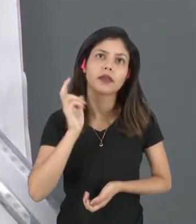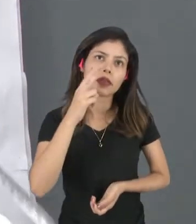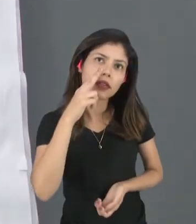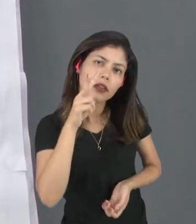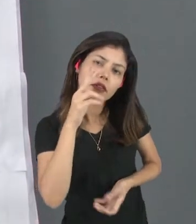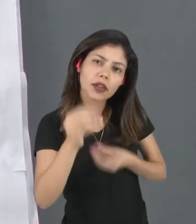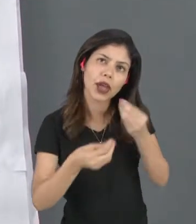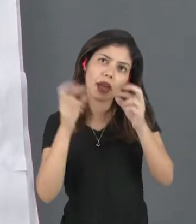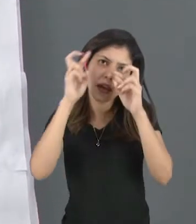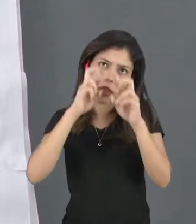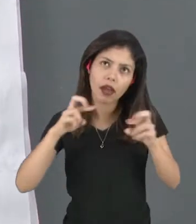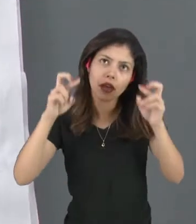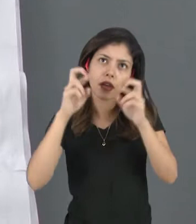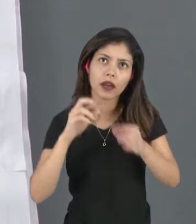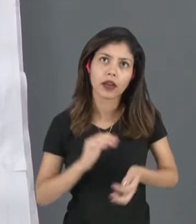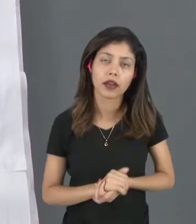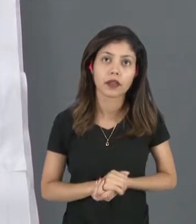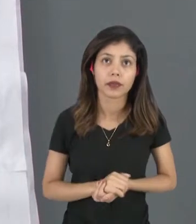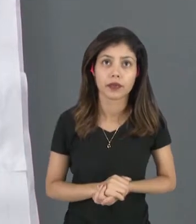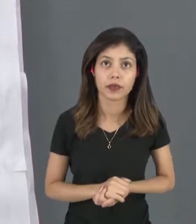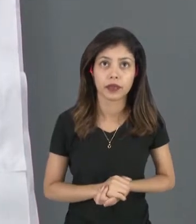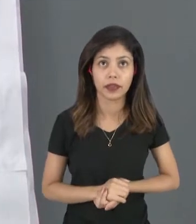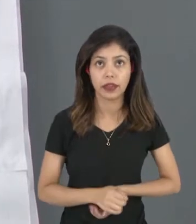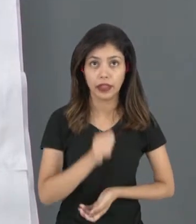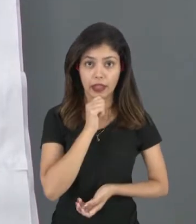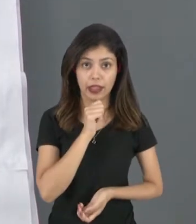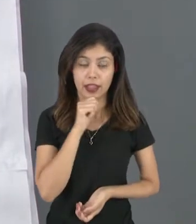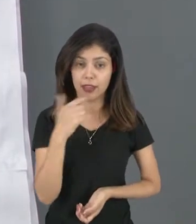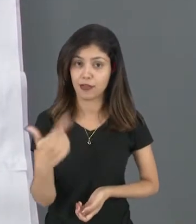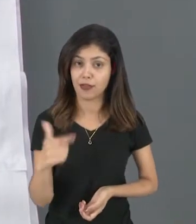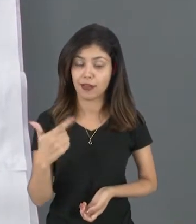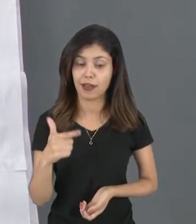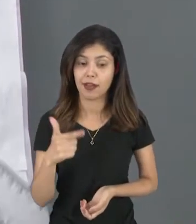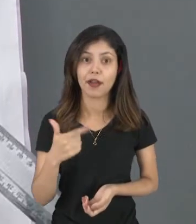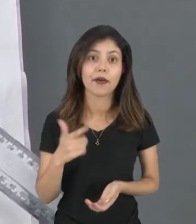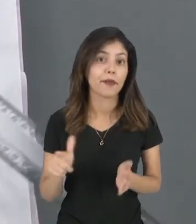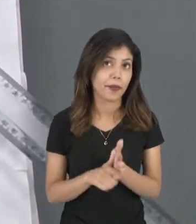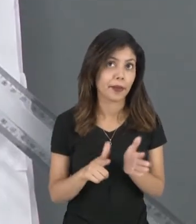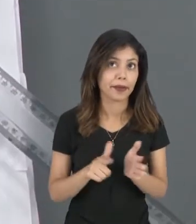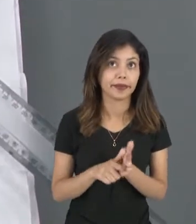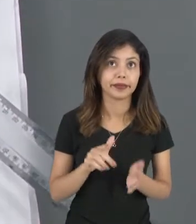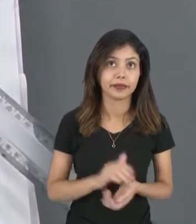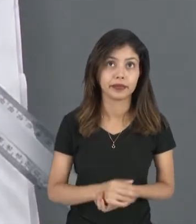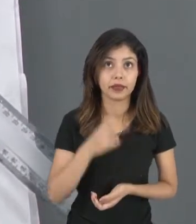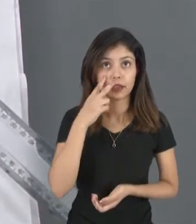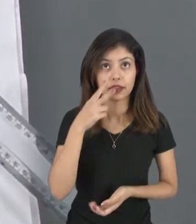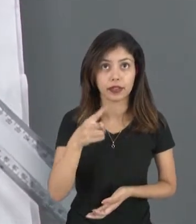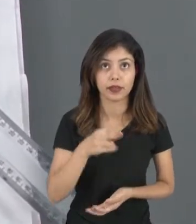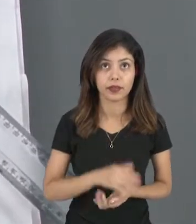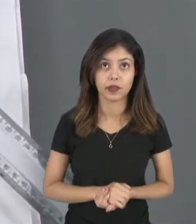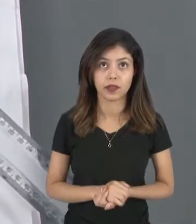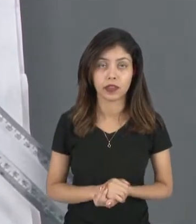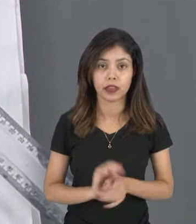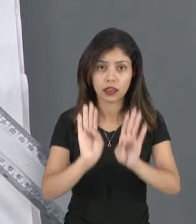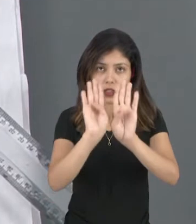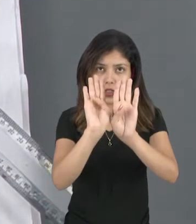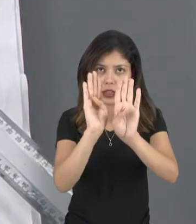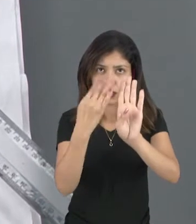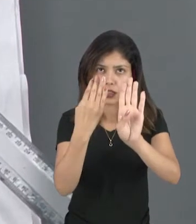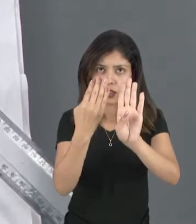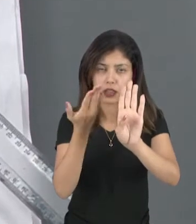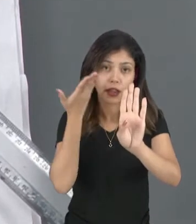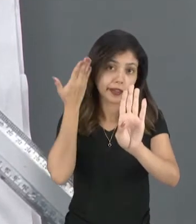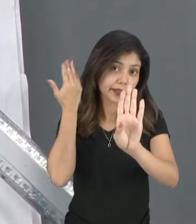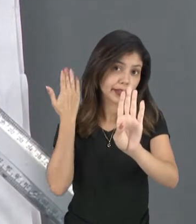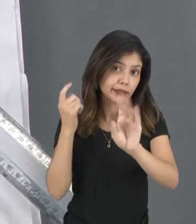vocês observarem a charge, vocês vão ver que além de estar sem papel, vocês vão ver aqui, ó, vocês estão observando aqui atrás do